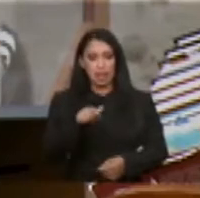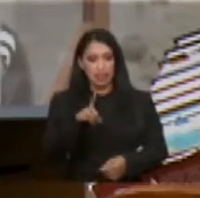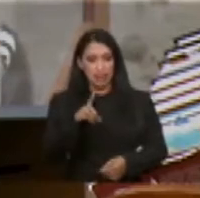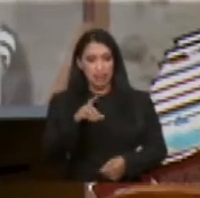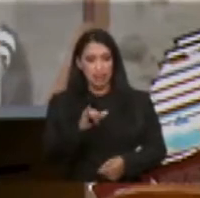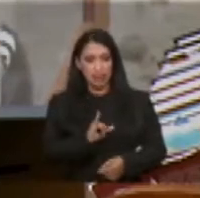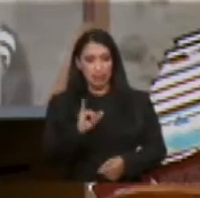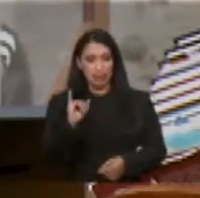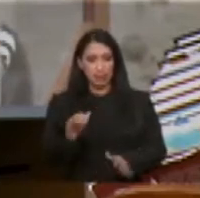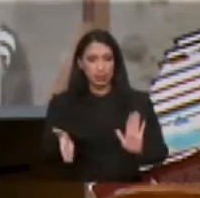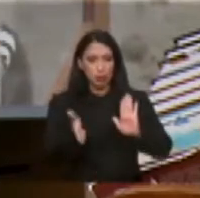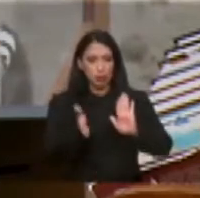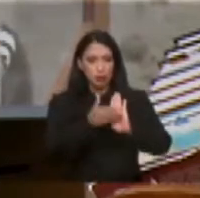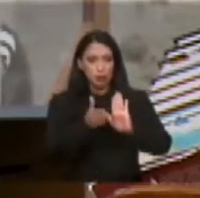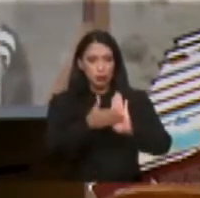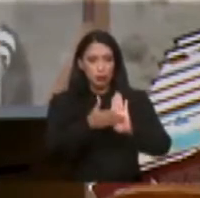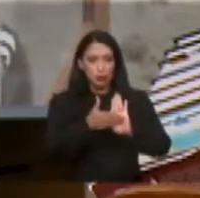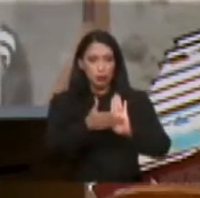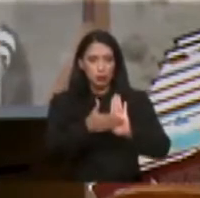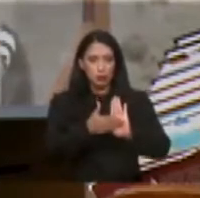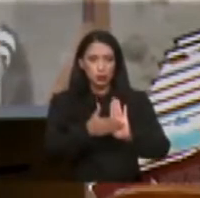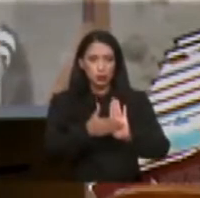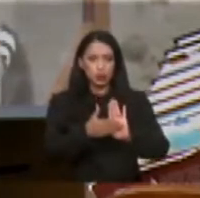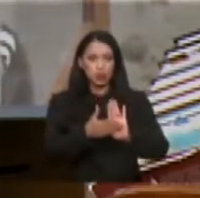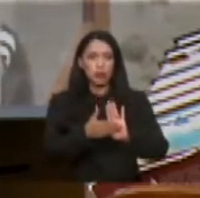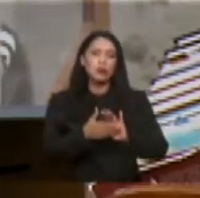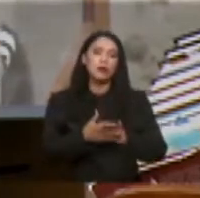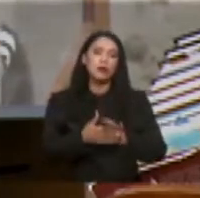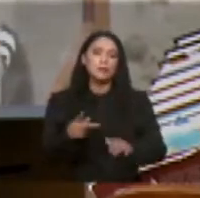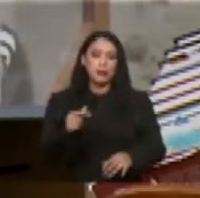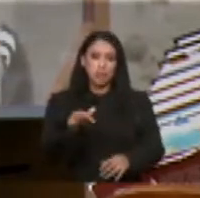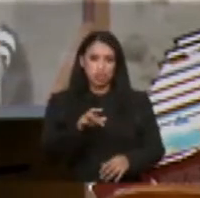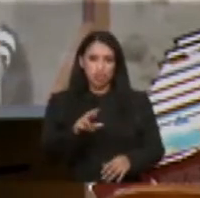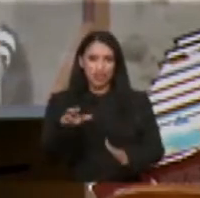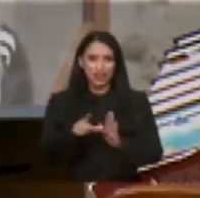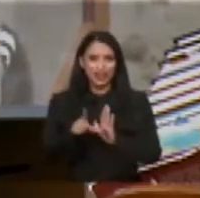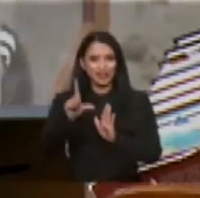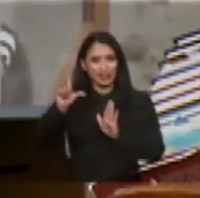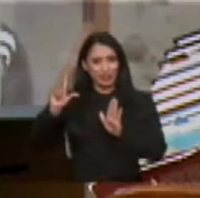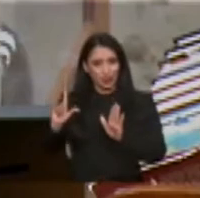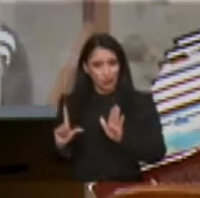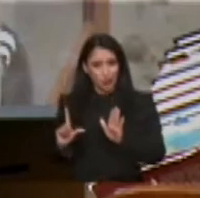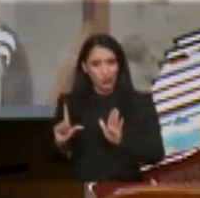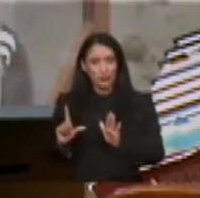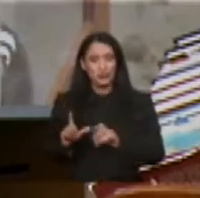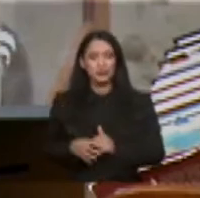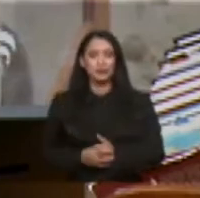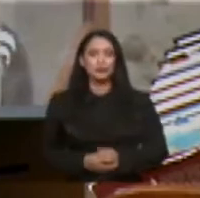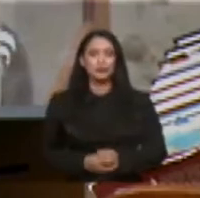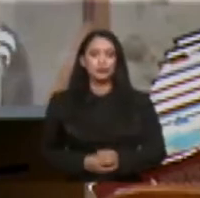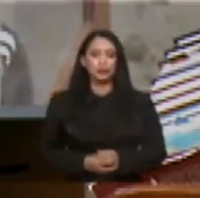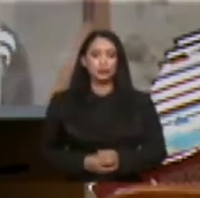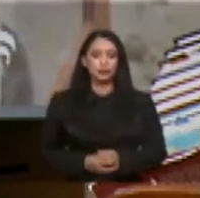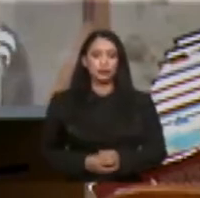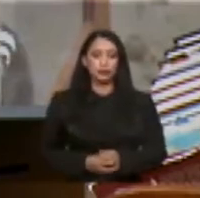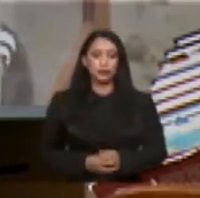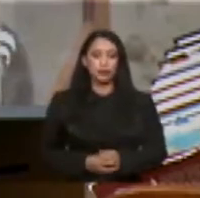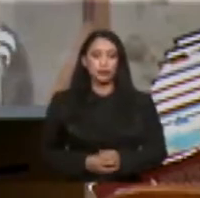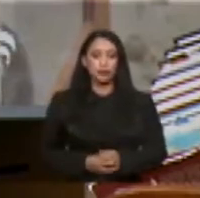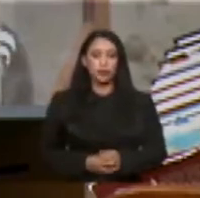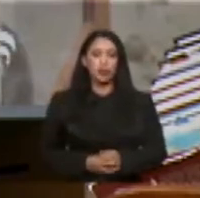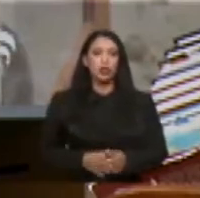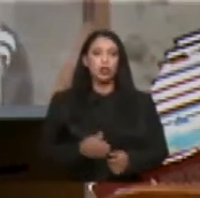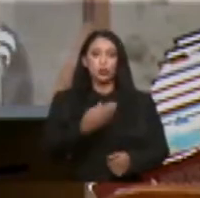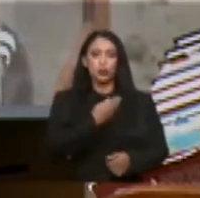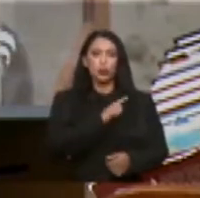de inconstitucionalidade proposta pela minha antecessora, versando ato do